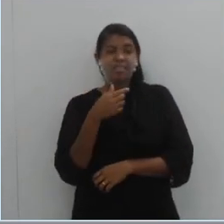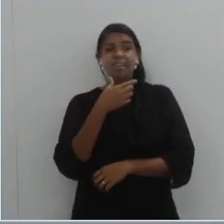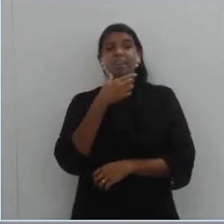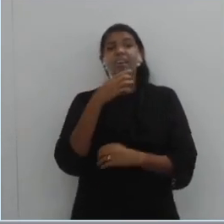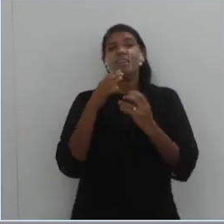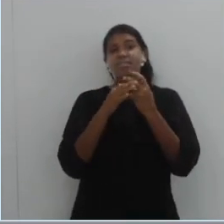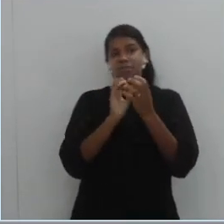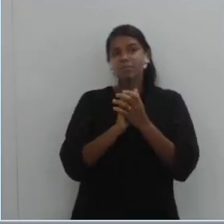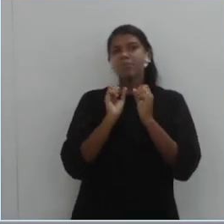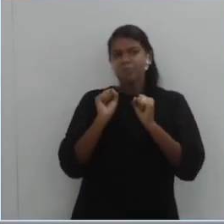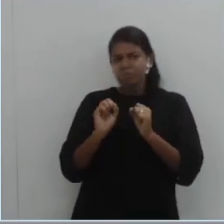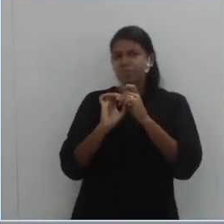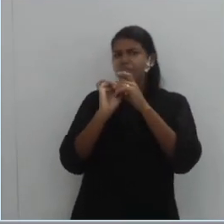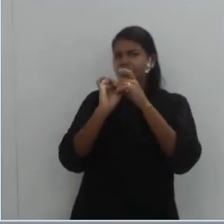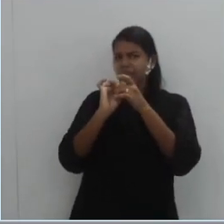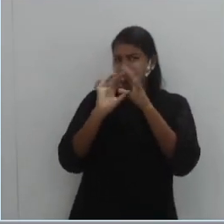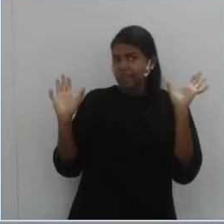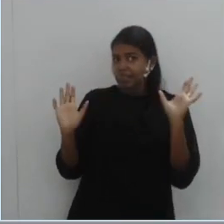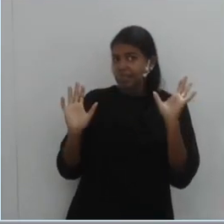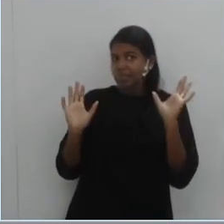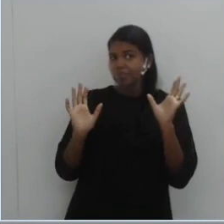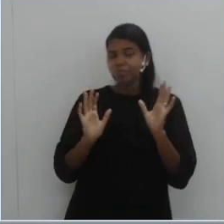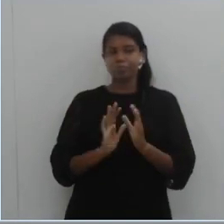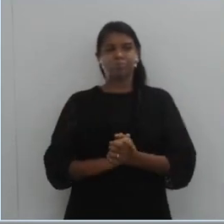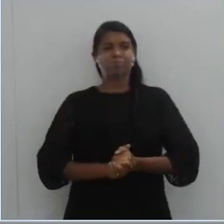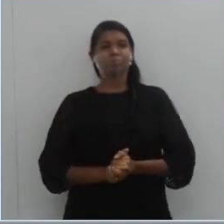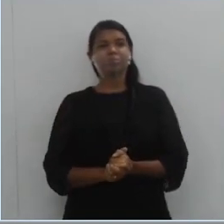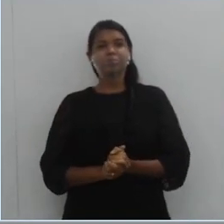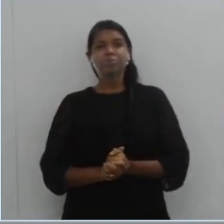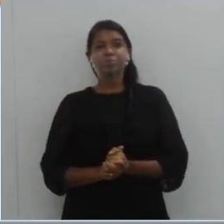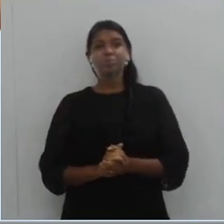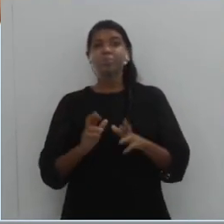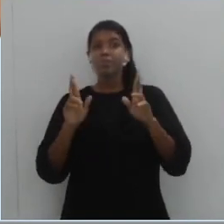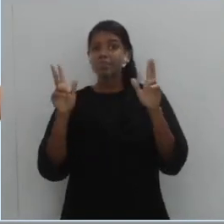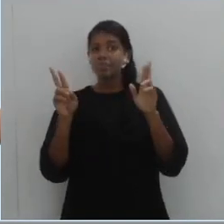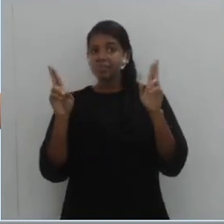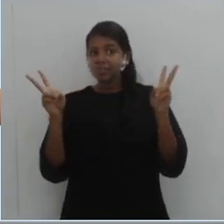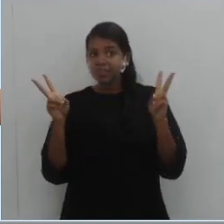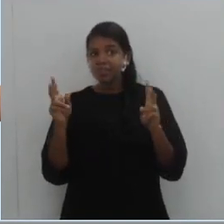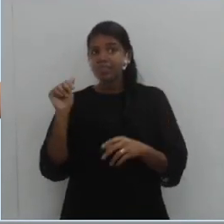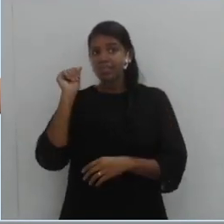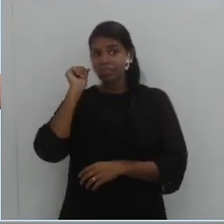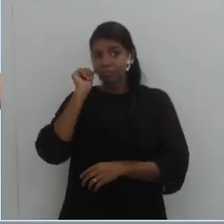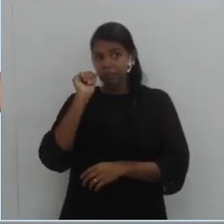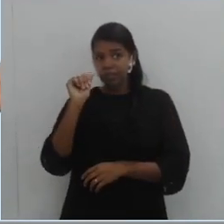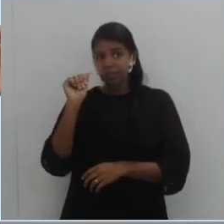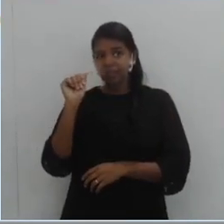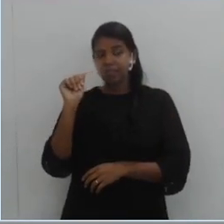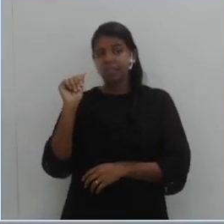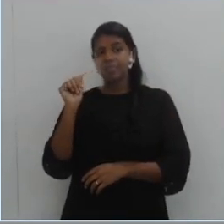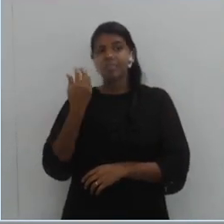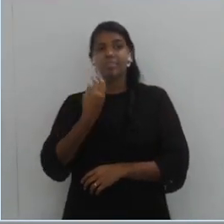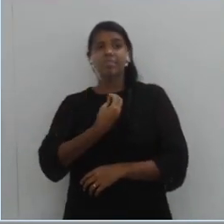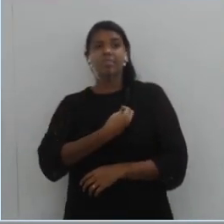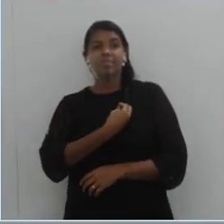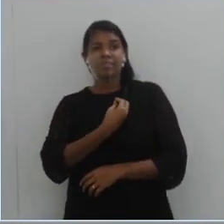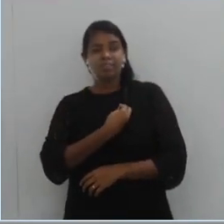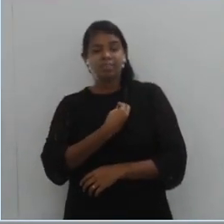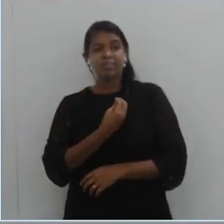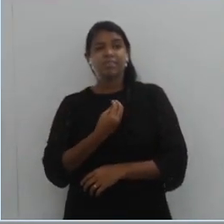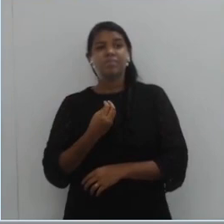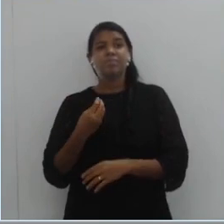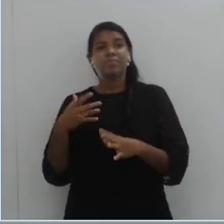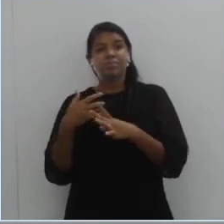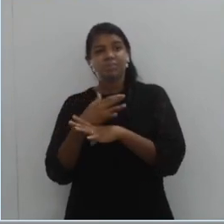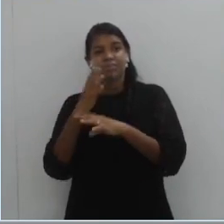ia. Certo? Agora, observe que diferente da Grécia, certo? Ela podia